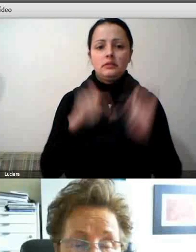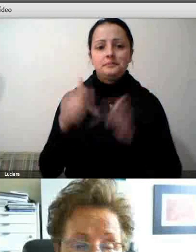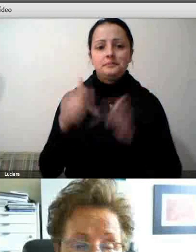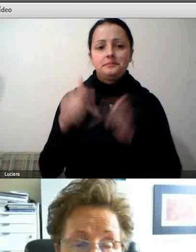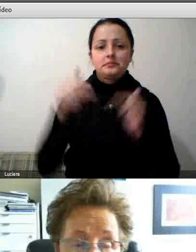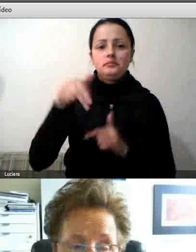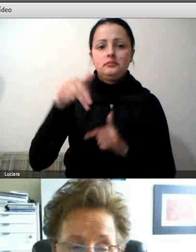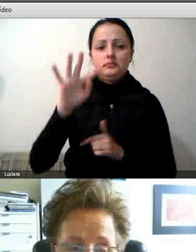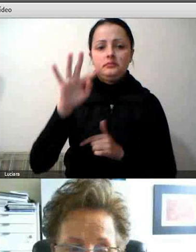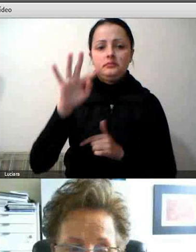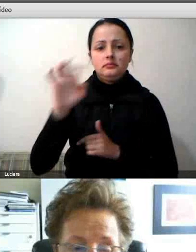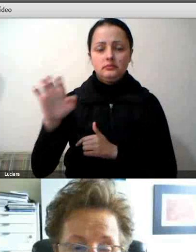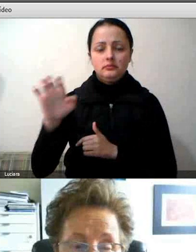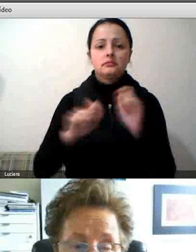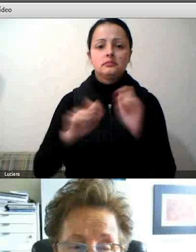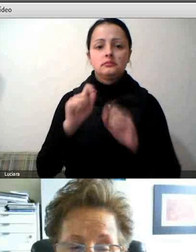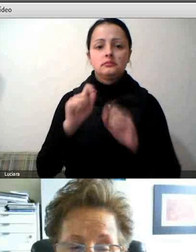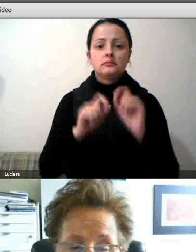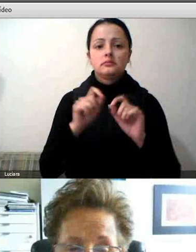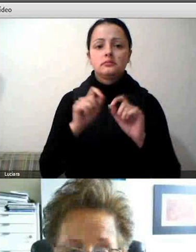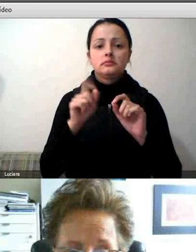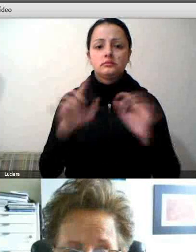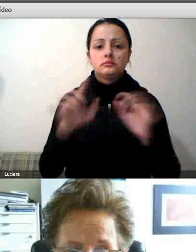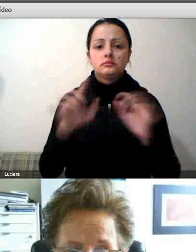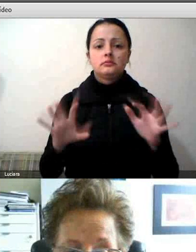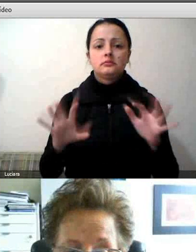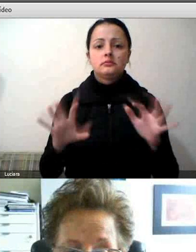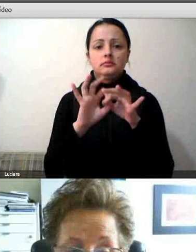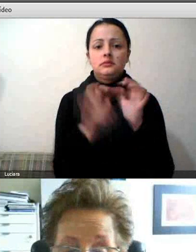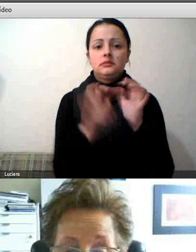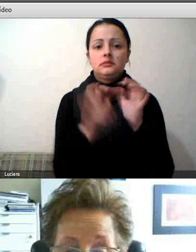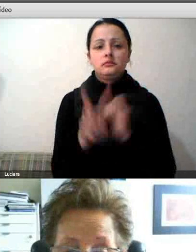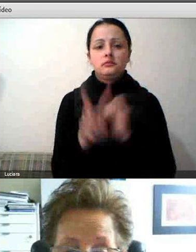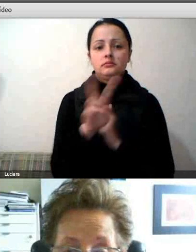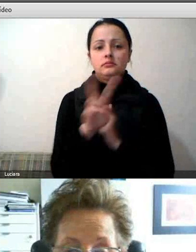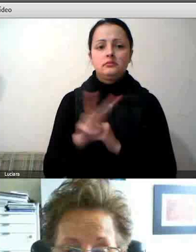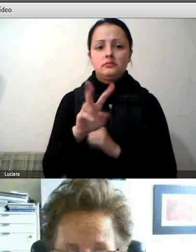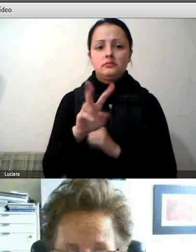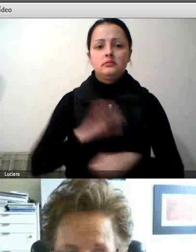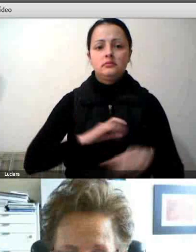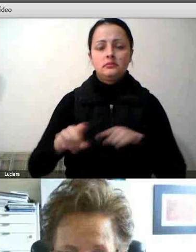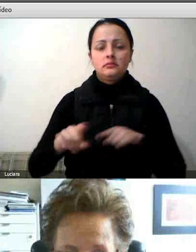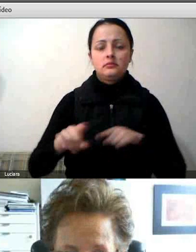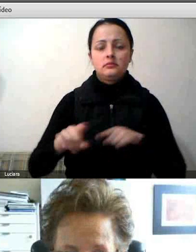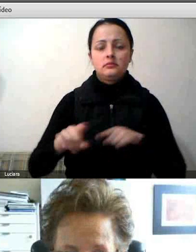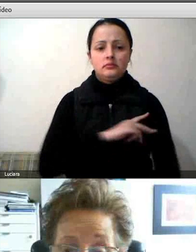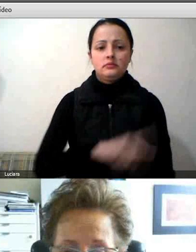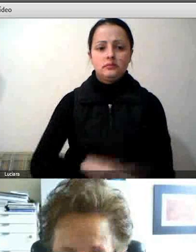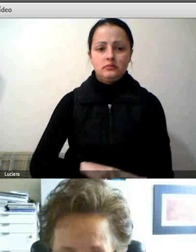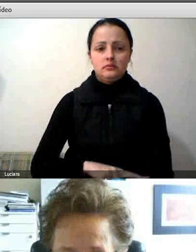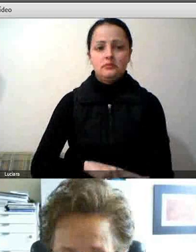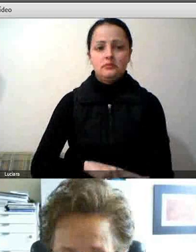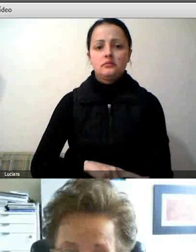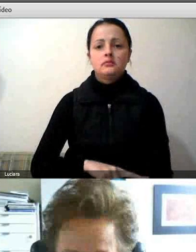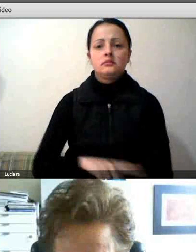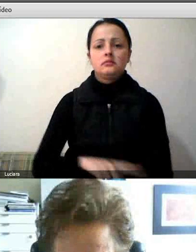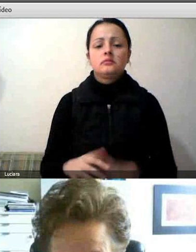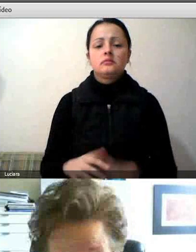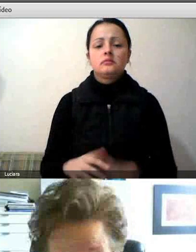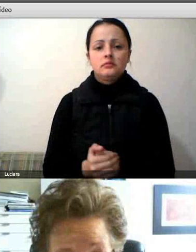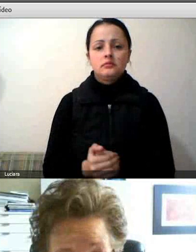Agora, o planejamento. O trabalho do NTE como valor agregado à coordenação pedagógica da escola.